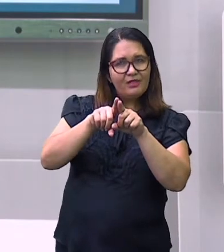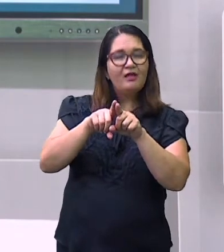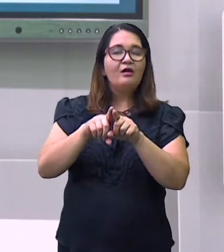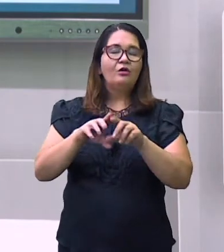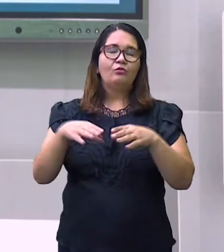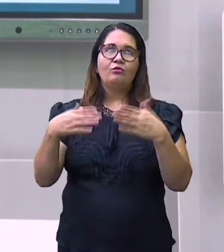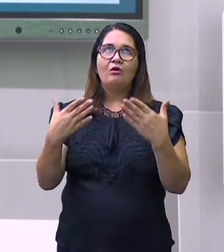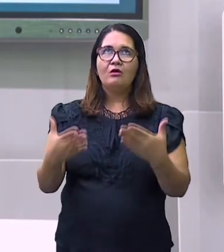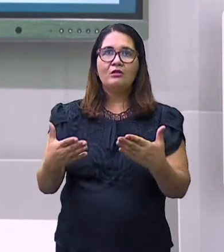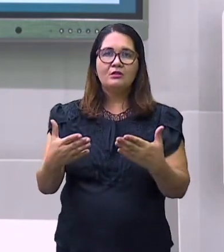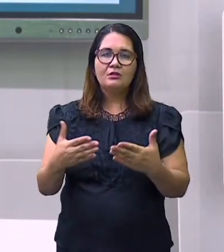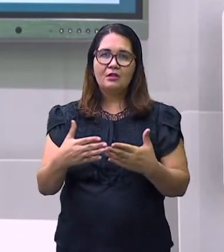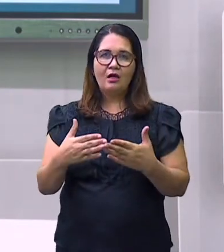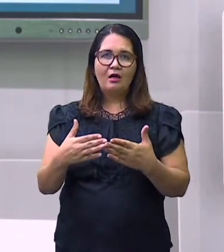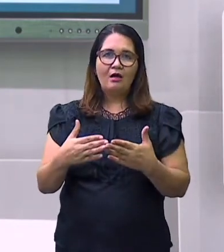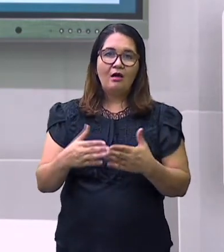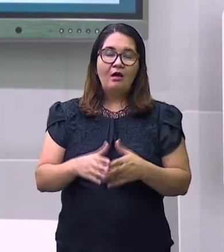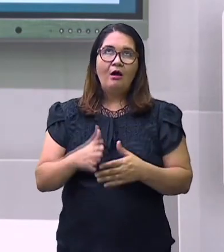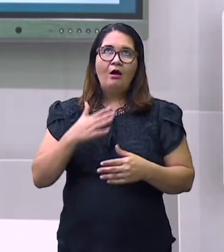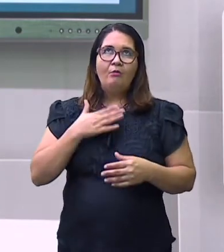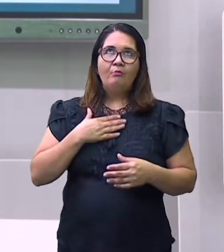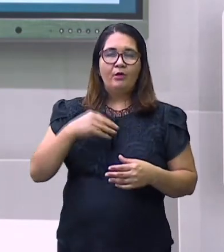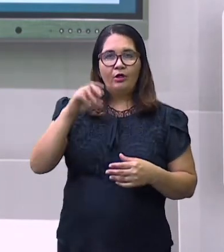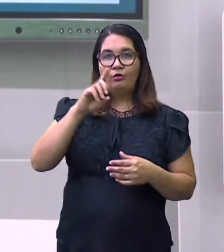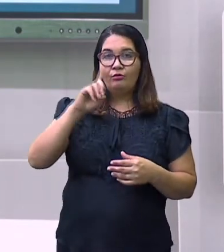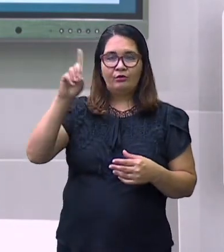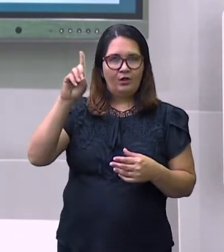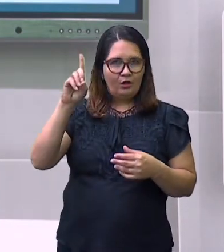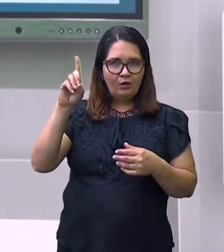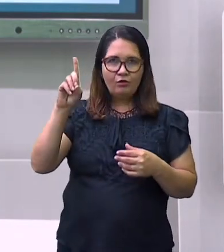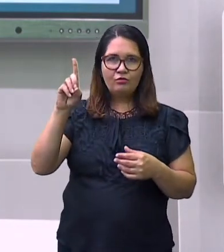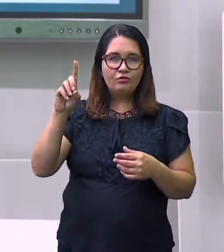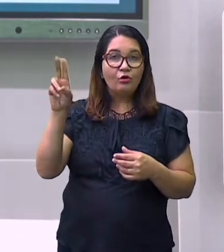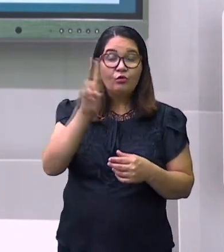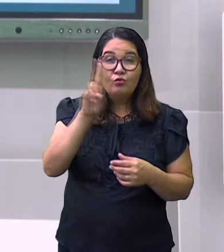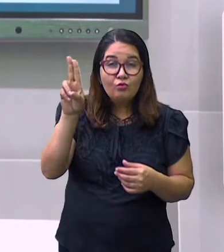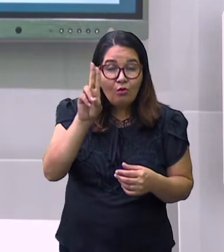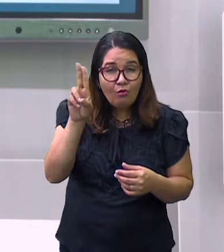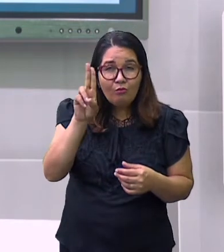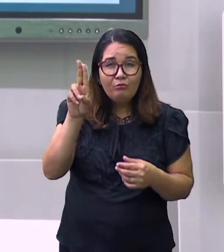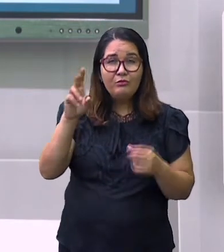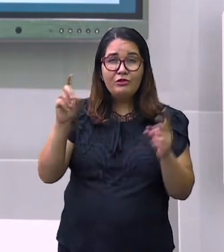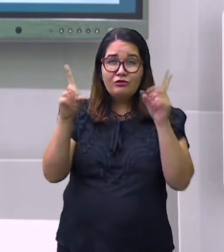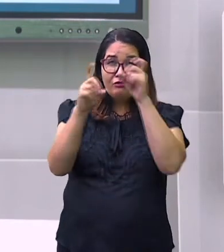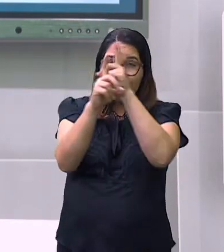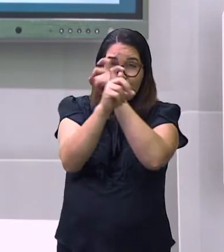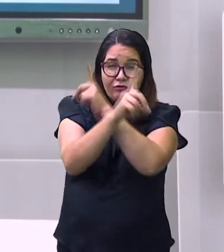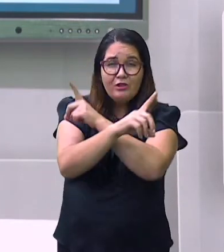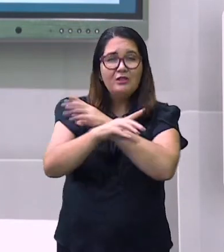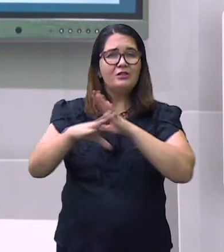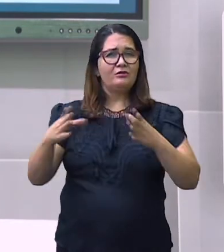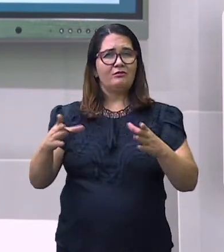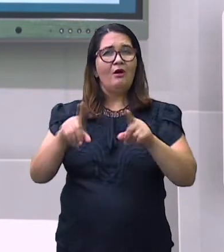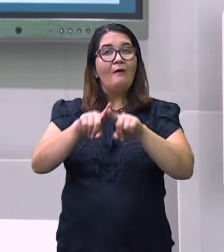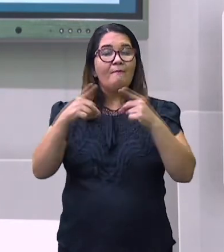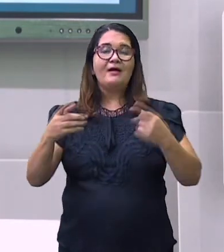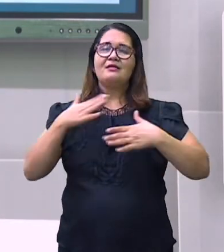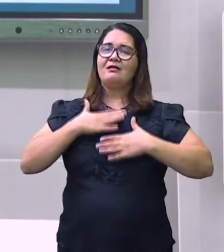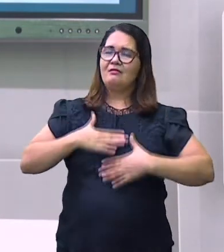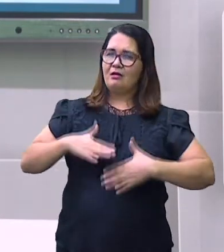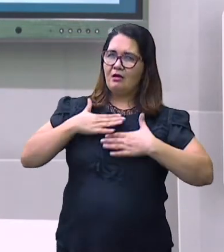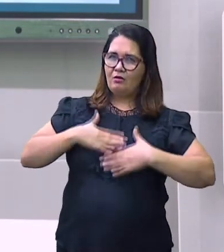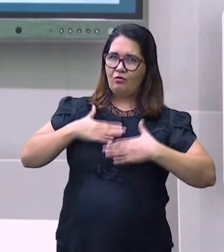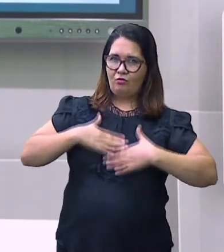vem você com mais um nome difícil, Cláudio? Nada, é uma coisa bem tranquila de fazer.